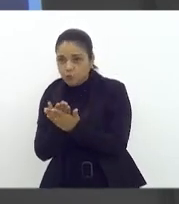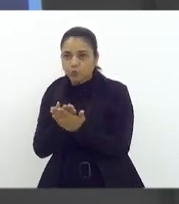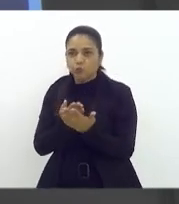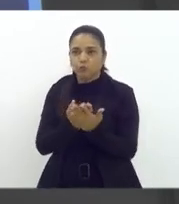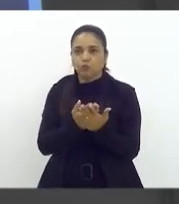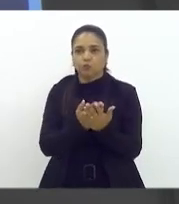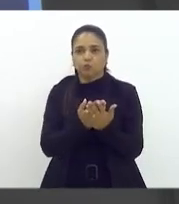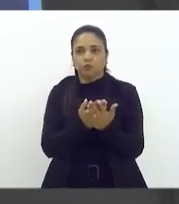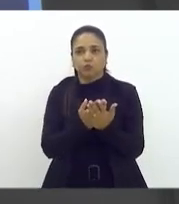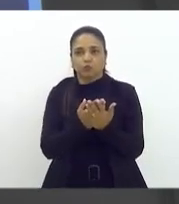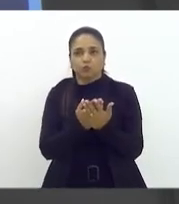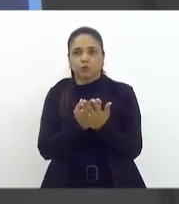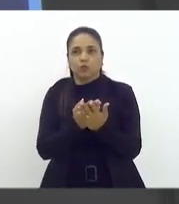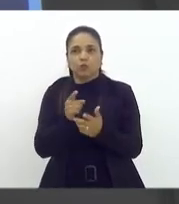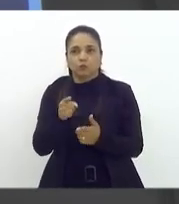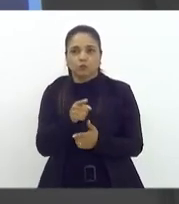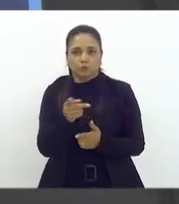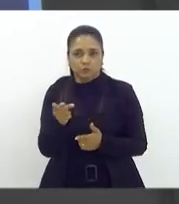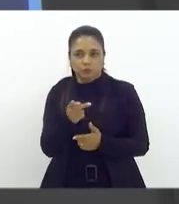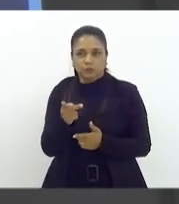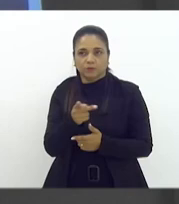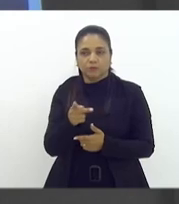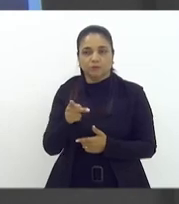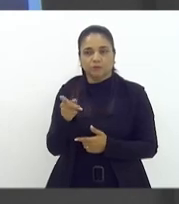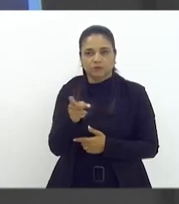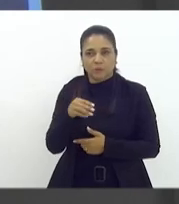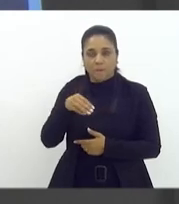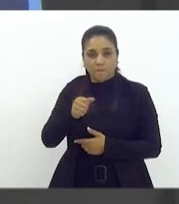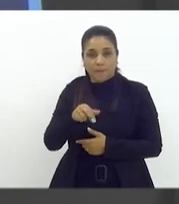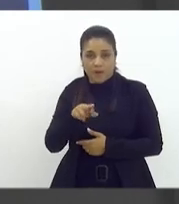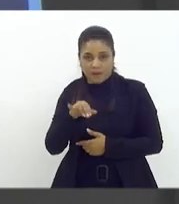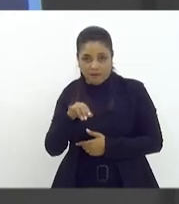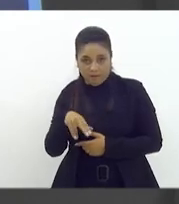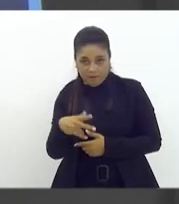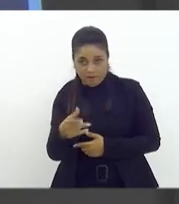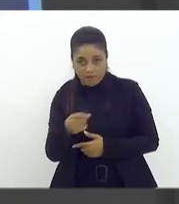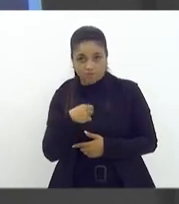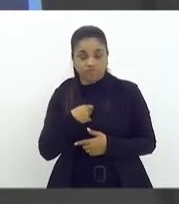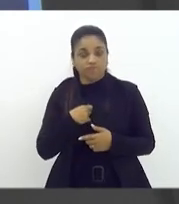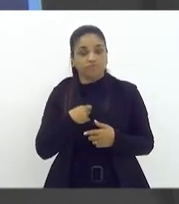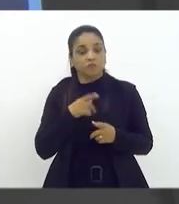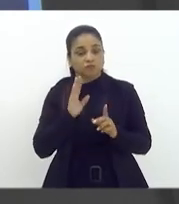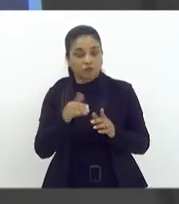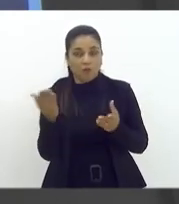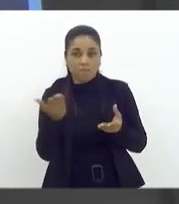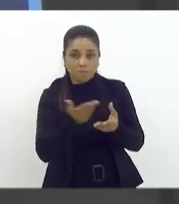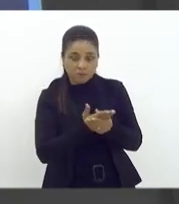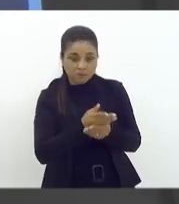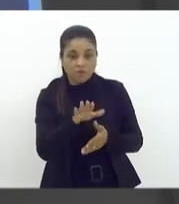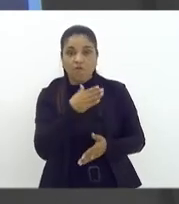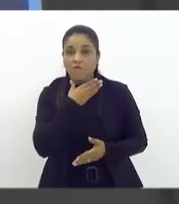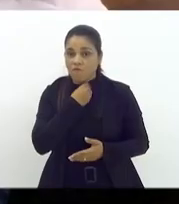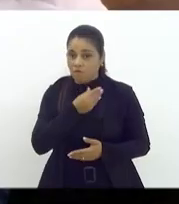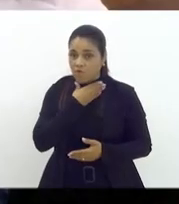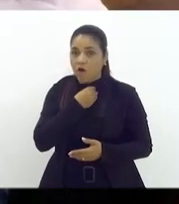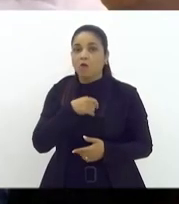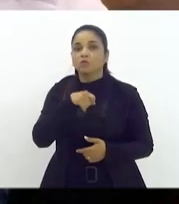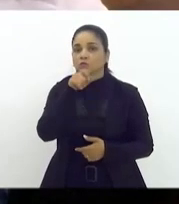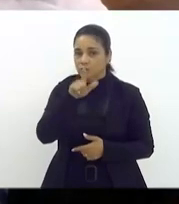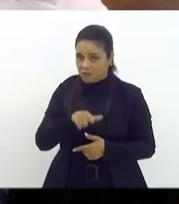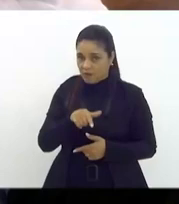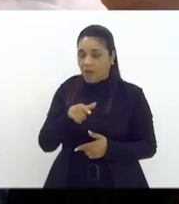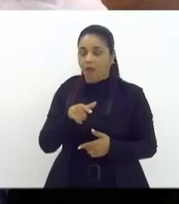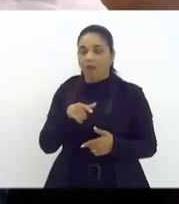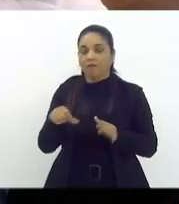Marines que estavam submetidos a um procedimento bem intenso emocional reconhecer um falsamente quem teria